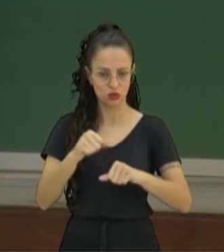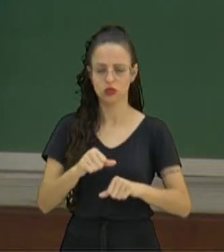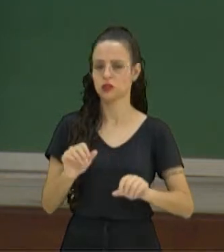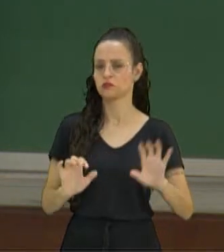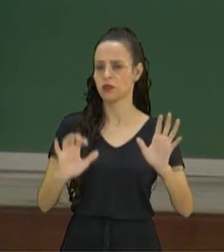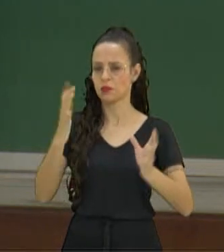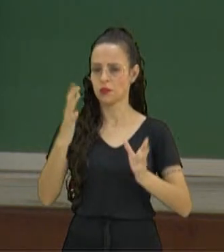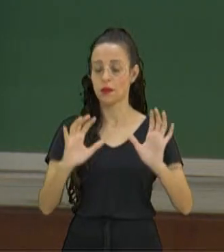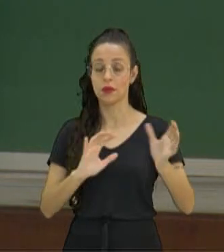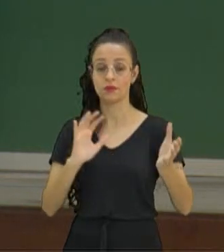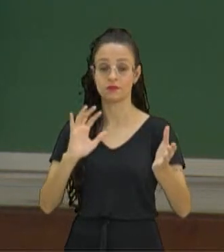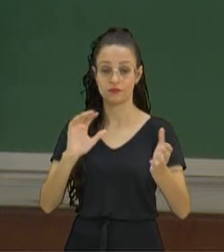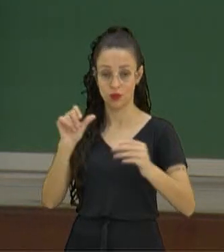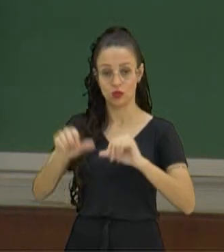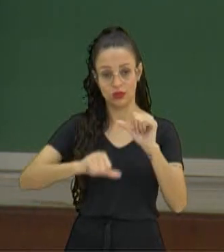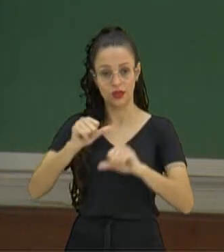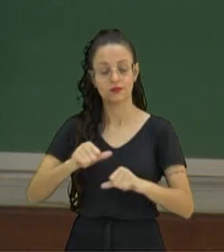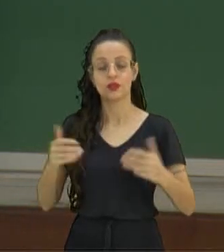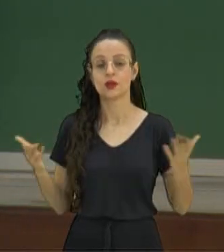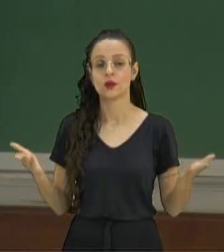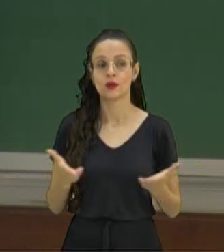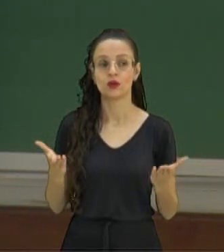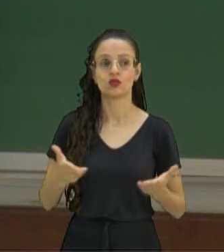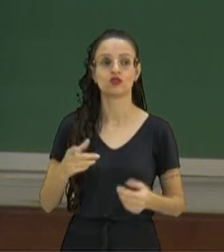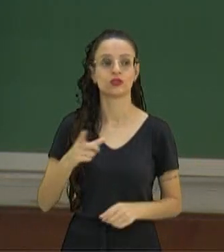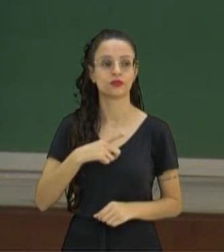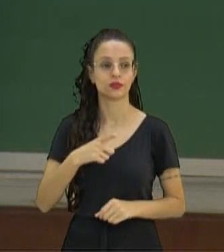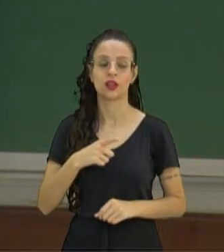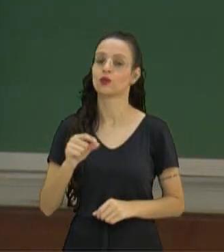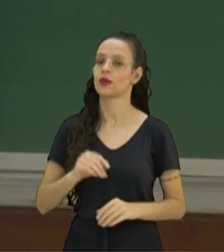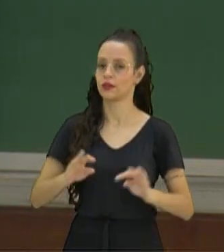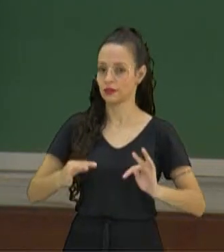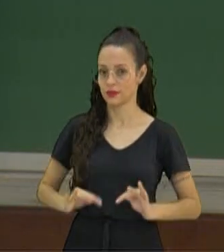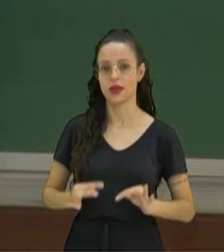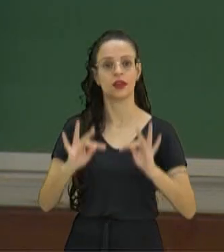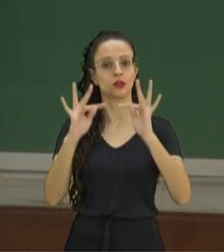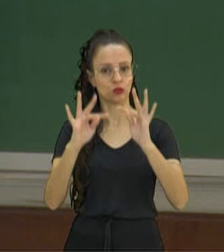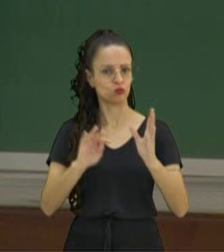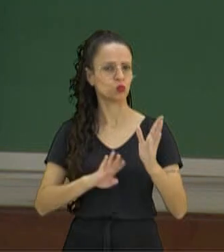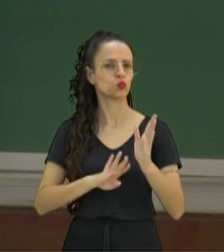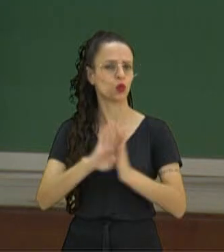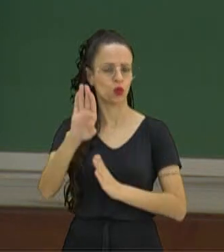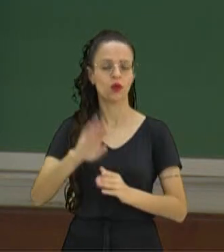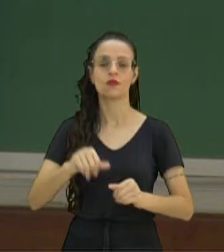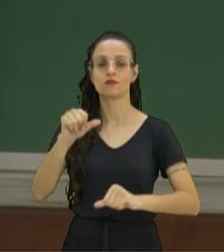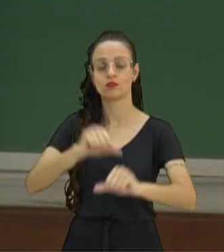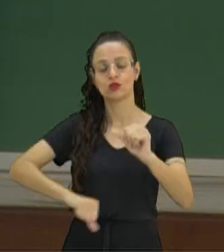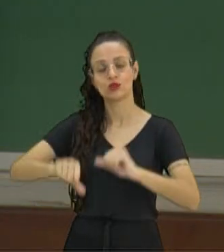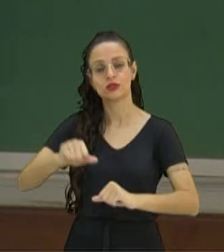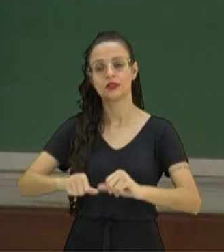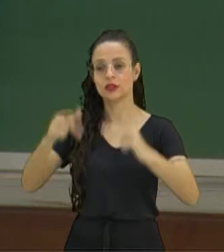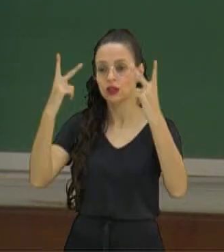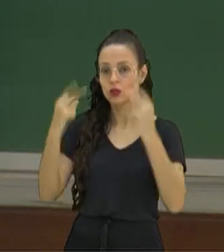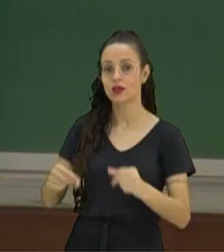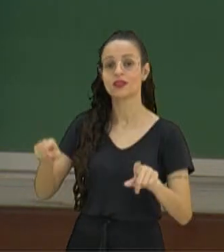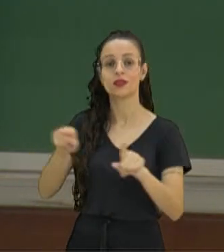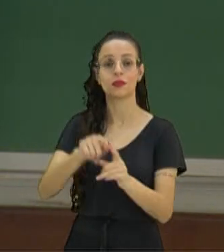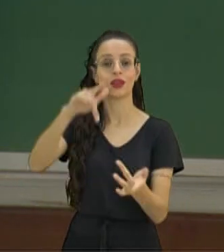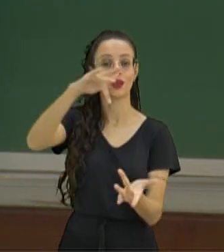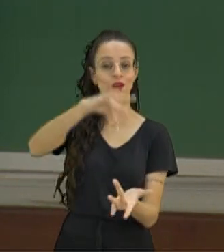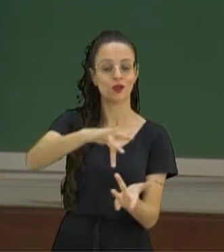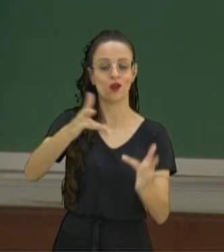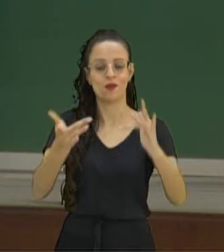alterando. Na atualidade, nós vamos ter ali emprego de tecnologia avançada, mudanças no meio natural e a globalização,